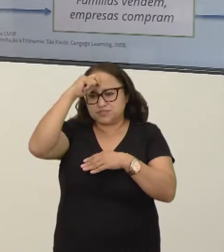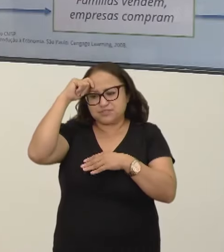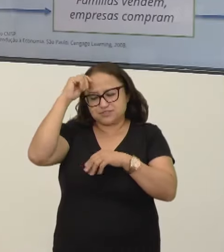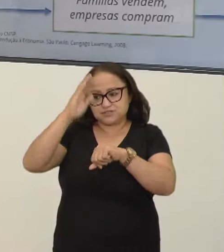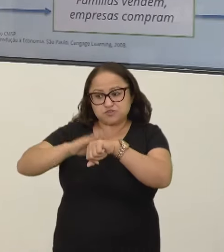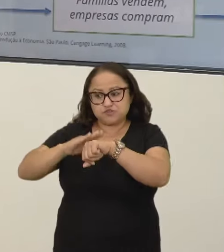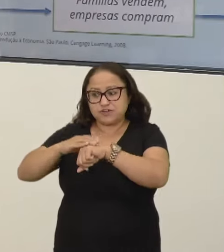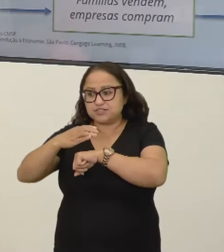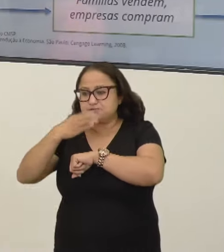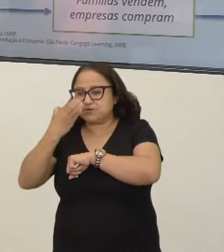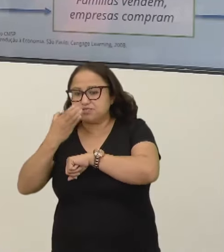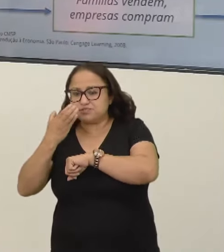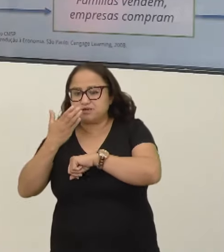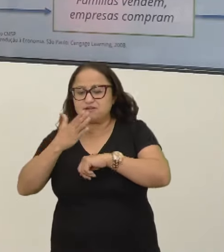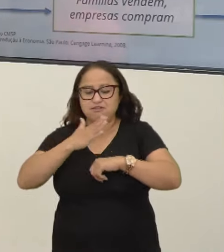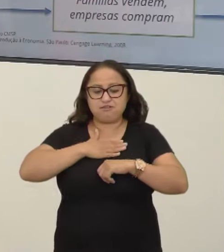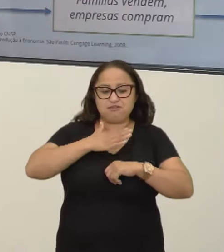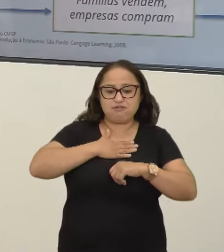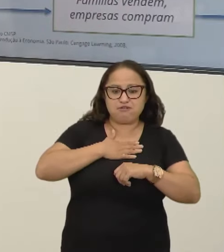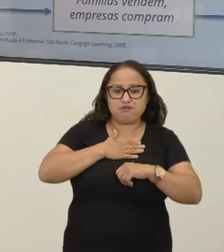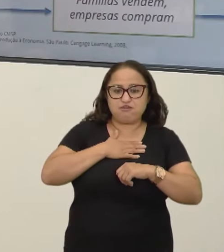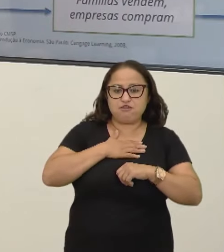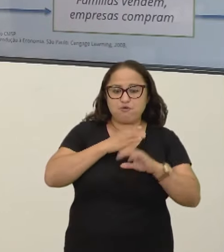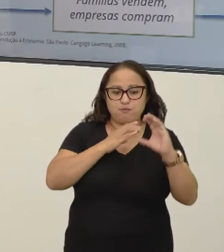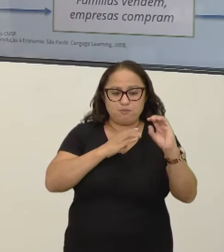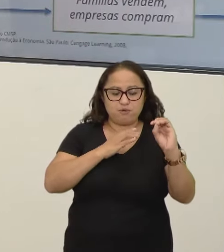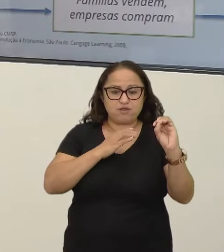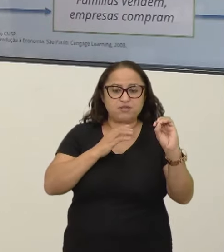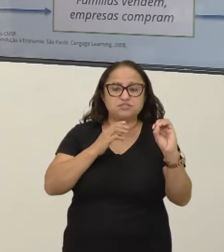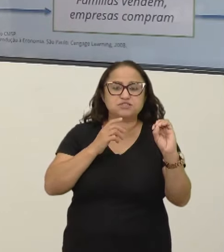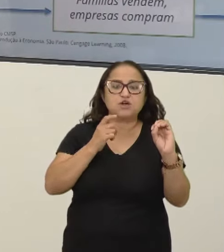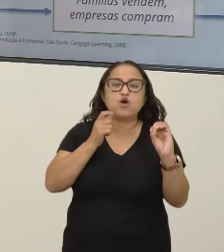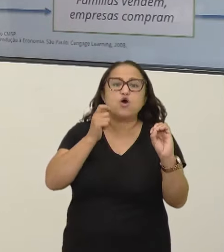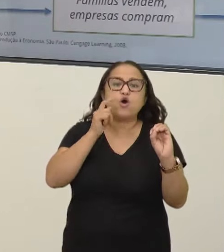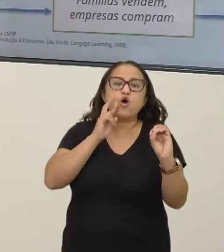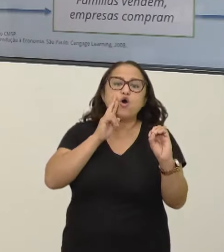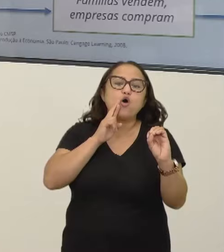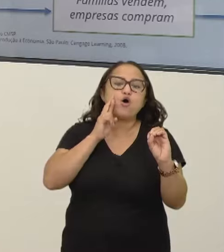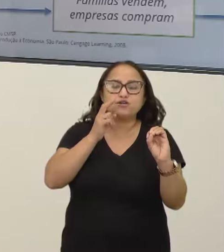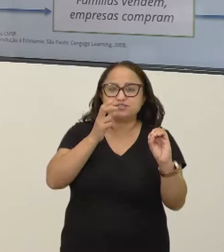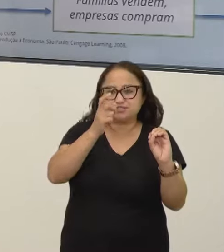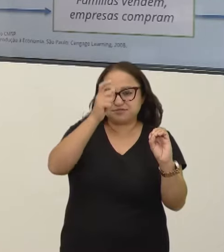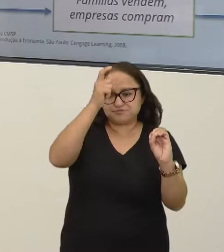maçã e eu produzo bolinhas rosas de unicórnio. E eu falo, nossa,